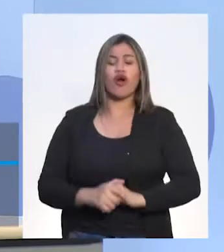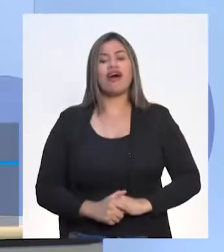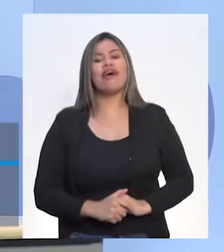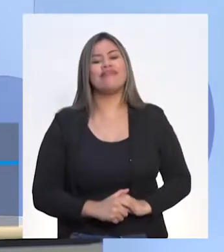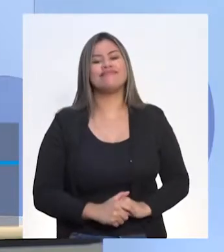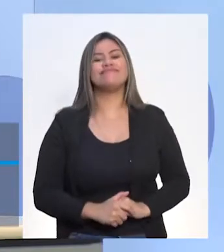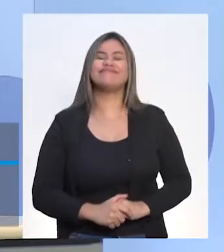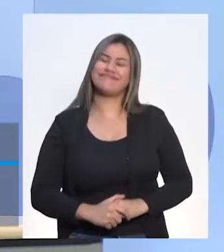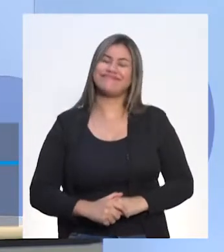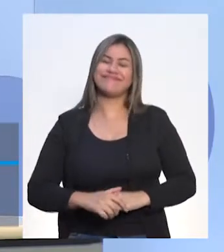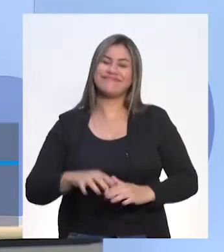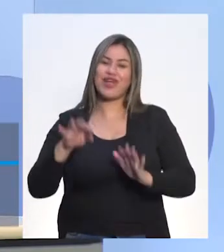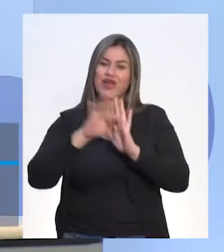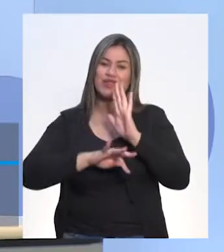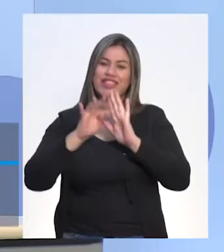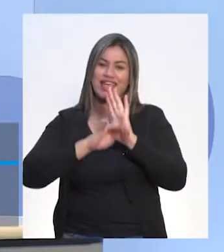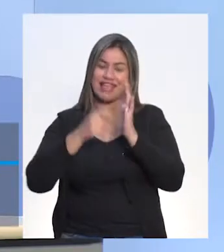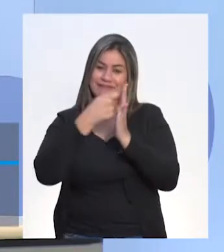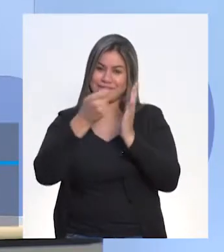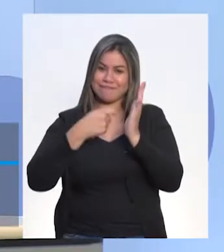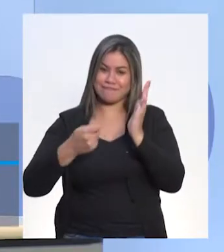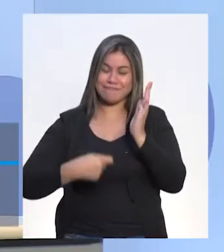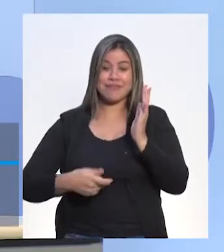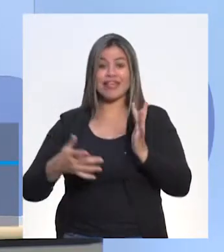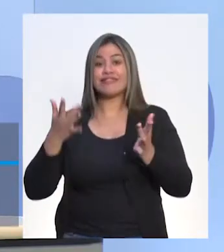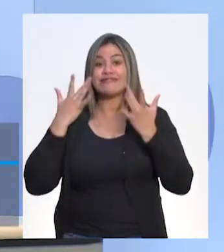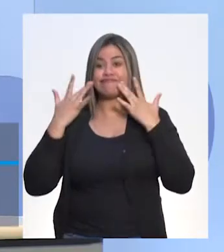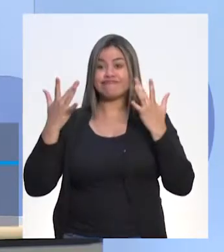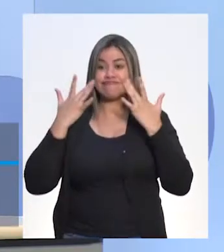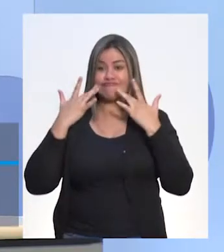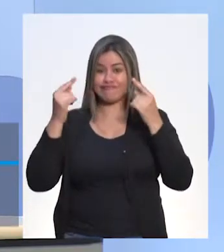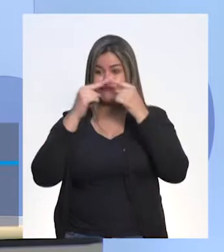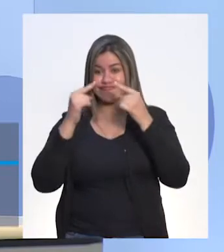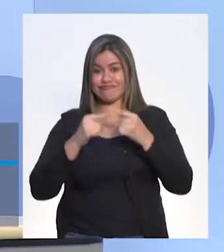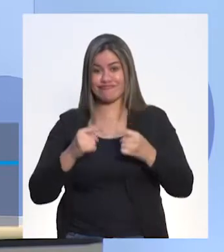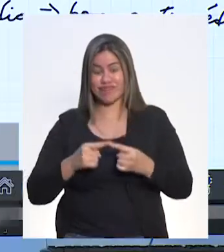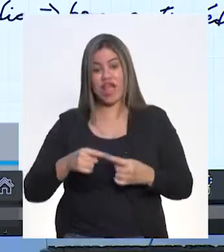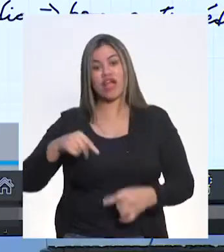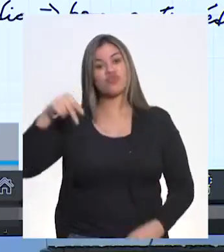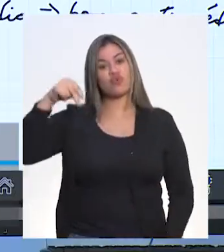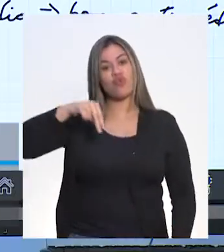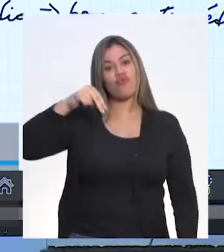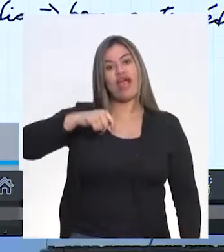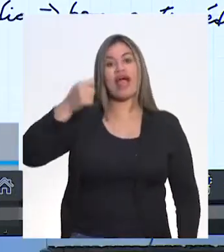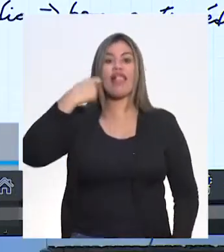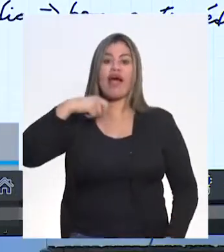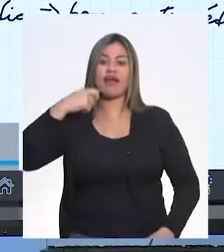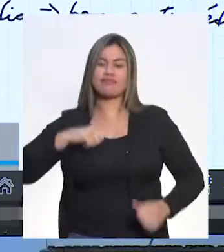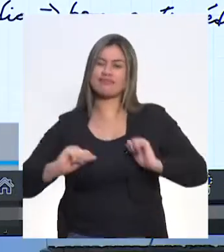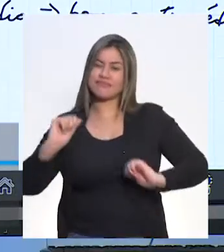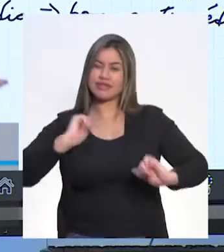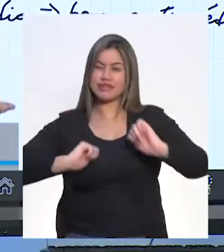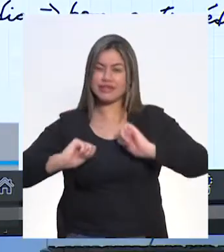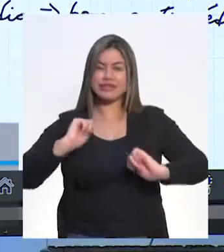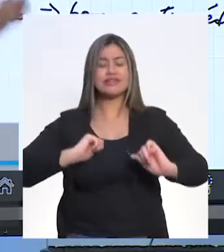bem desenvolvido, que a peça teatral é bem composta, E que né? a novela, a A atriz da novela novela, a é atriz, muito o boa atriz, filme. convence,